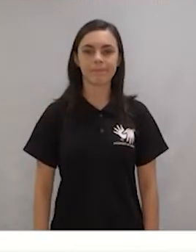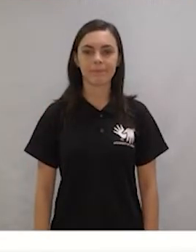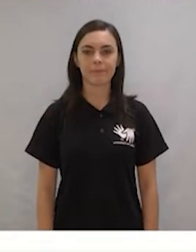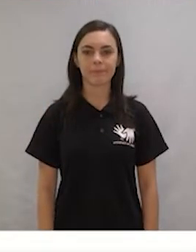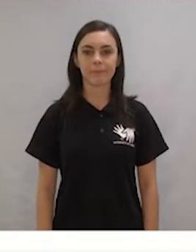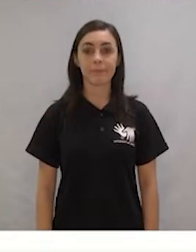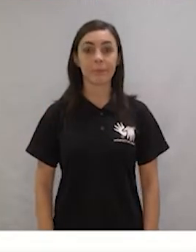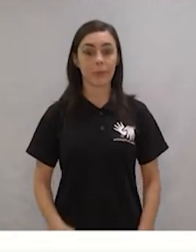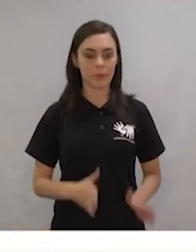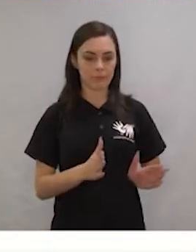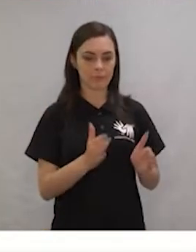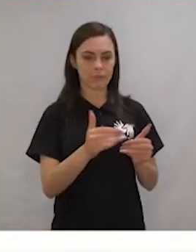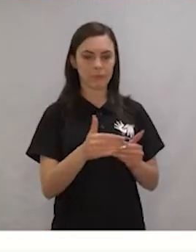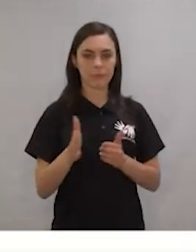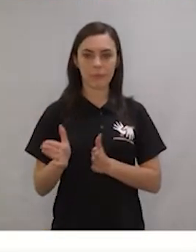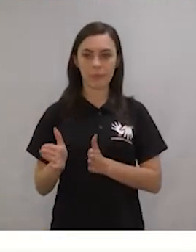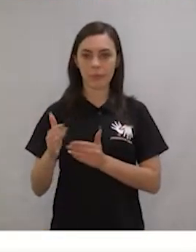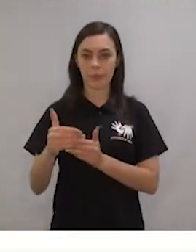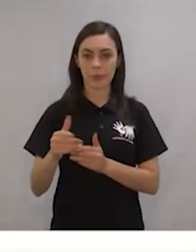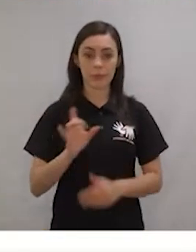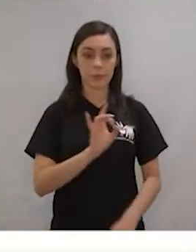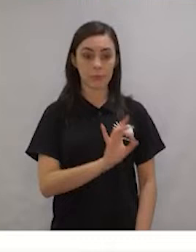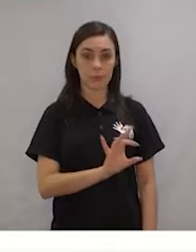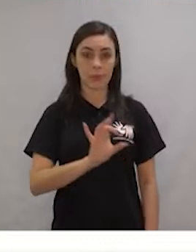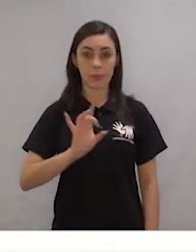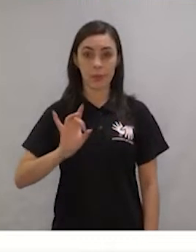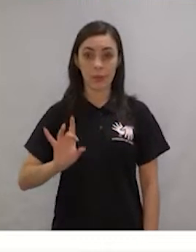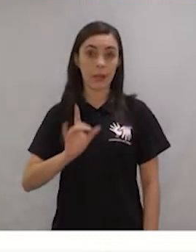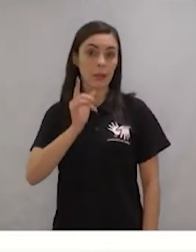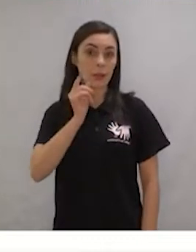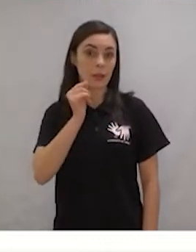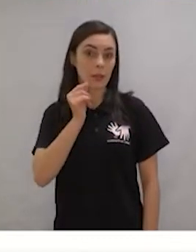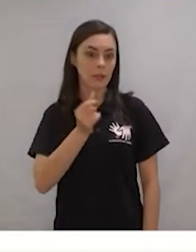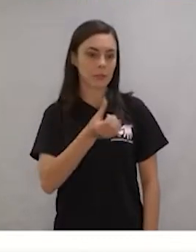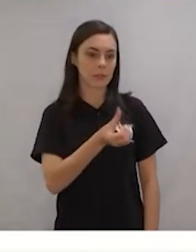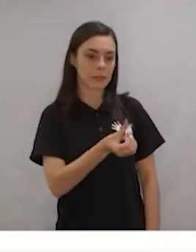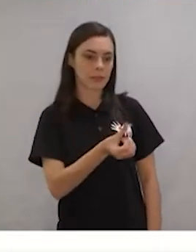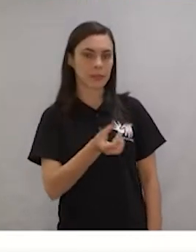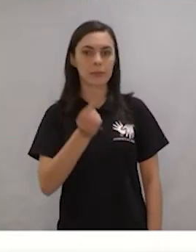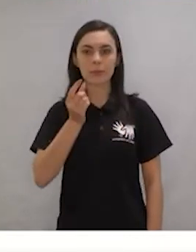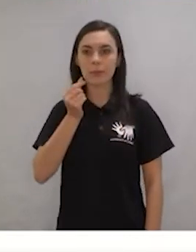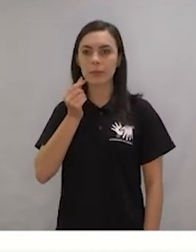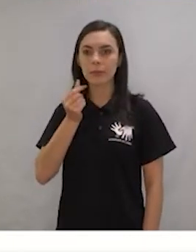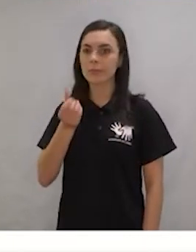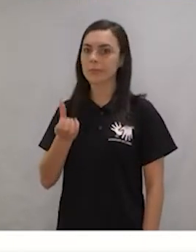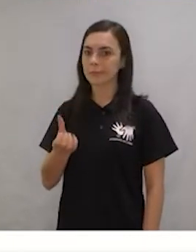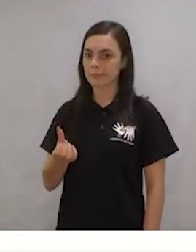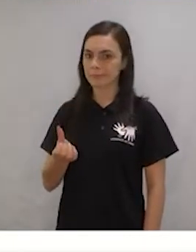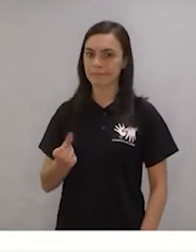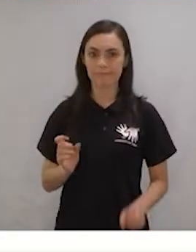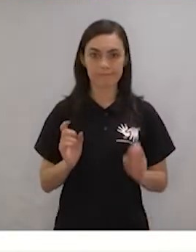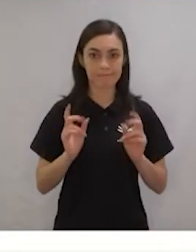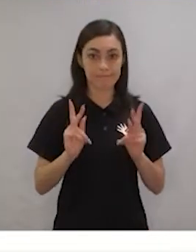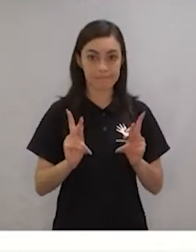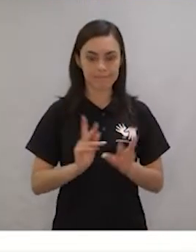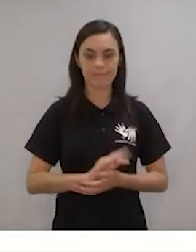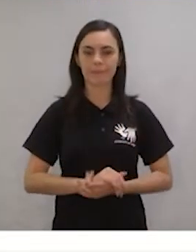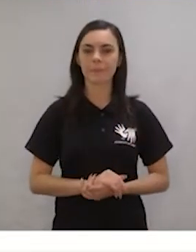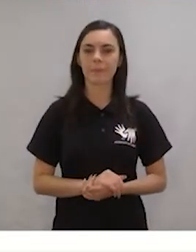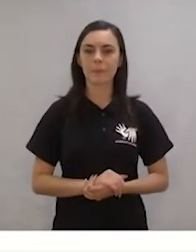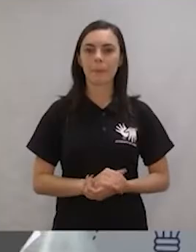6. Então, em cada caixa de lápis, ficaram 6 lápis. Muito